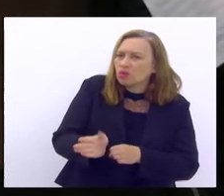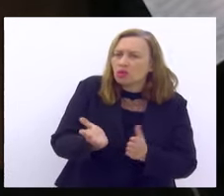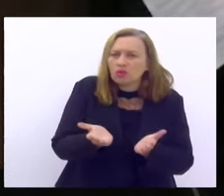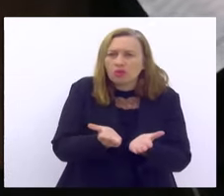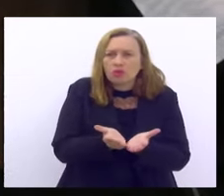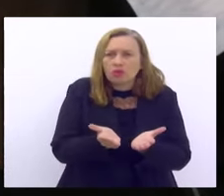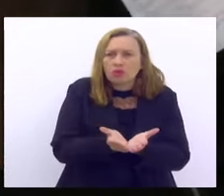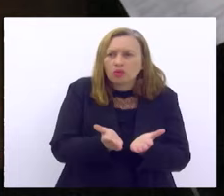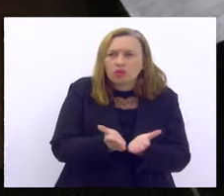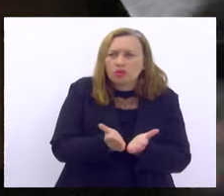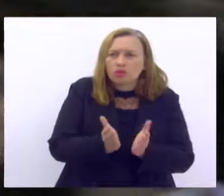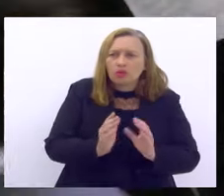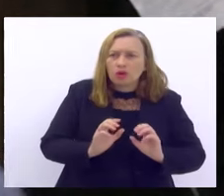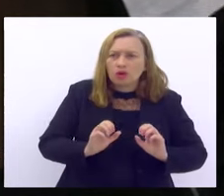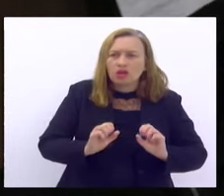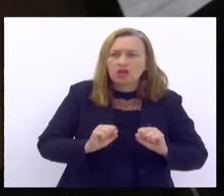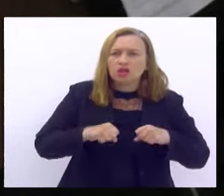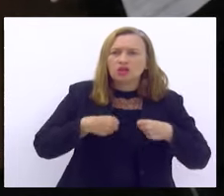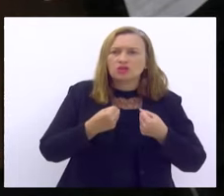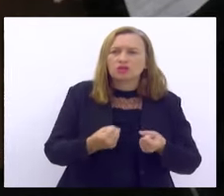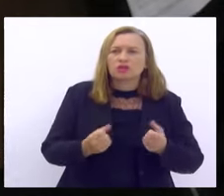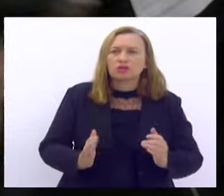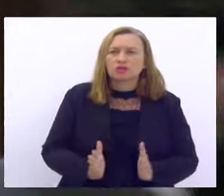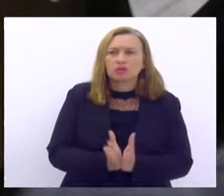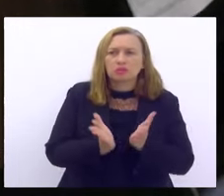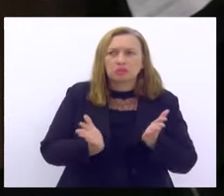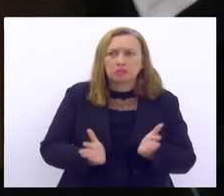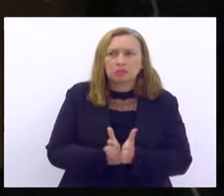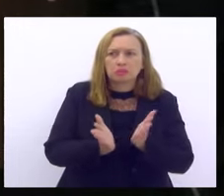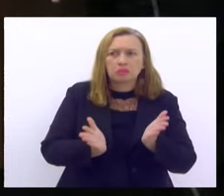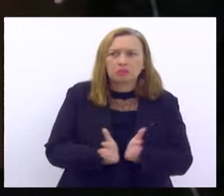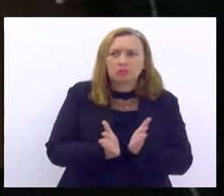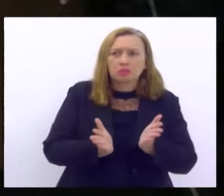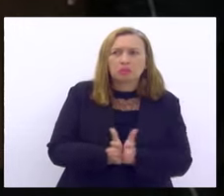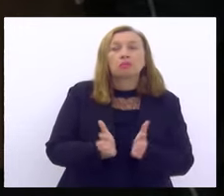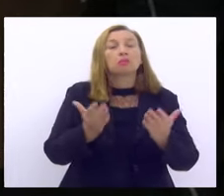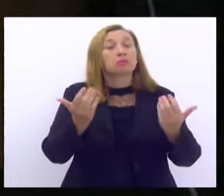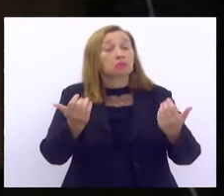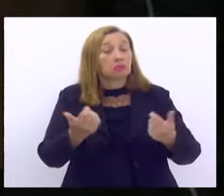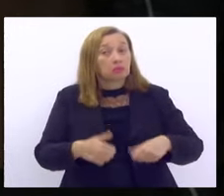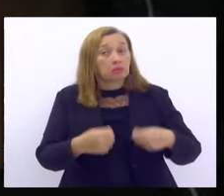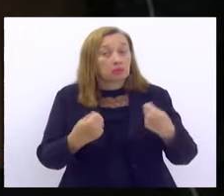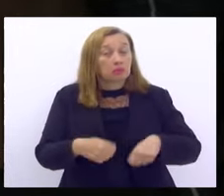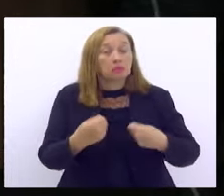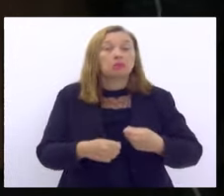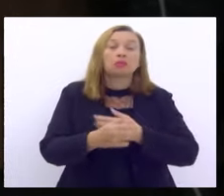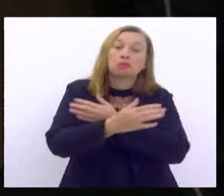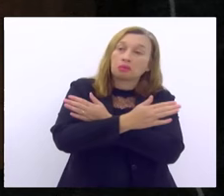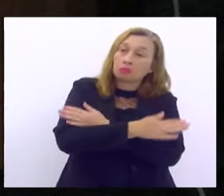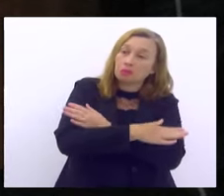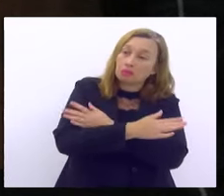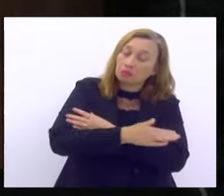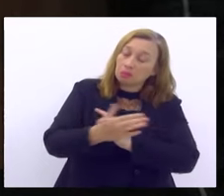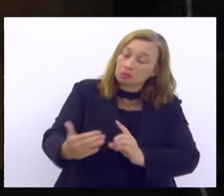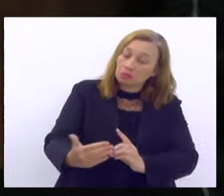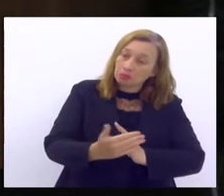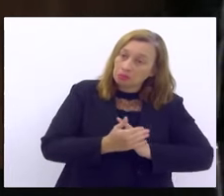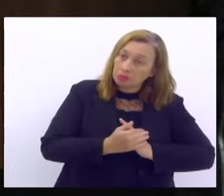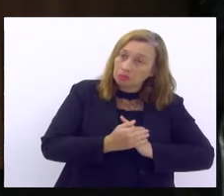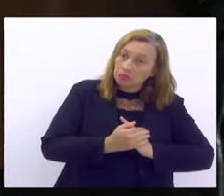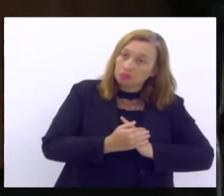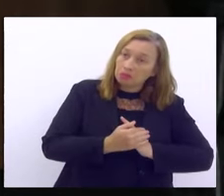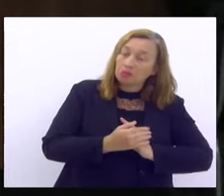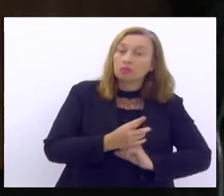dedicado aos mais pobres, aqueles que efetivamente precisam ser abraçados e acolhidos.